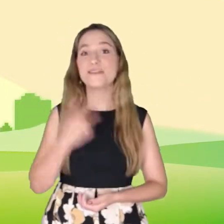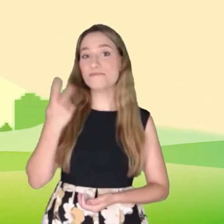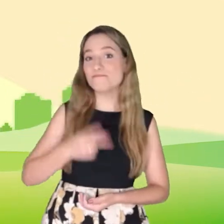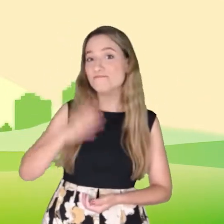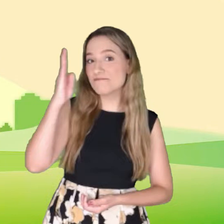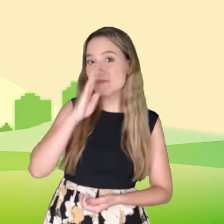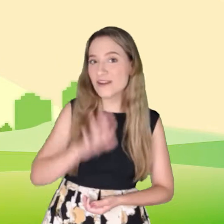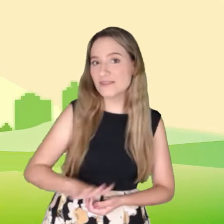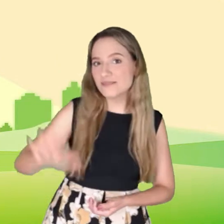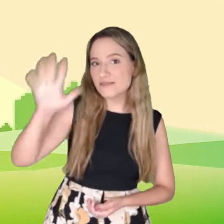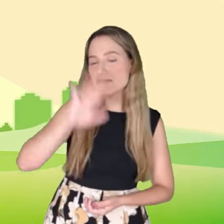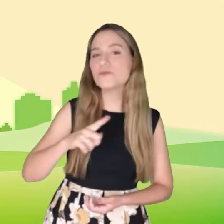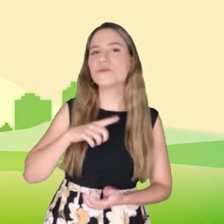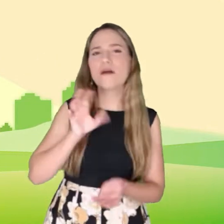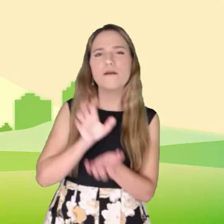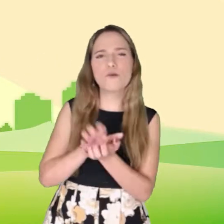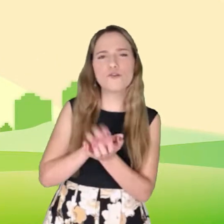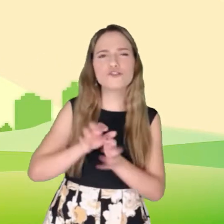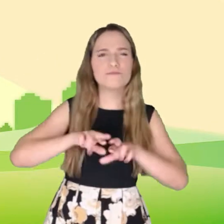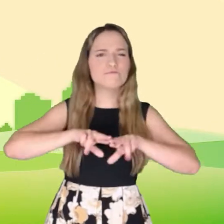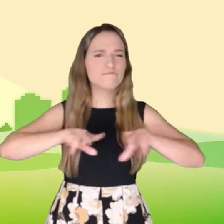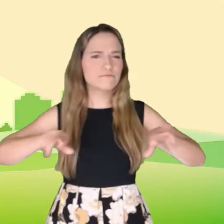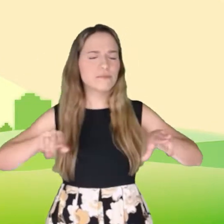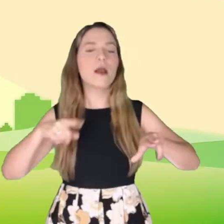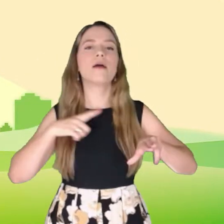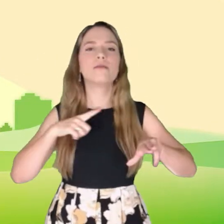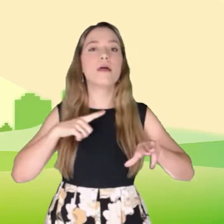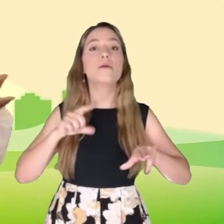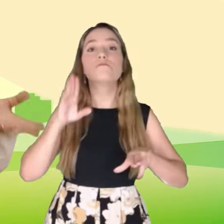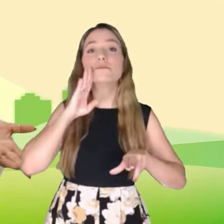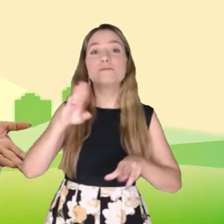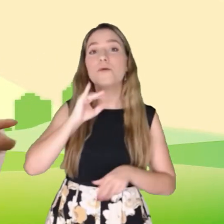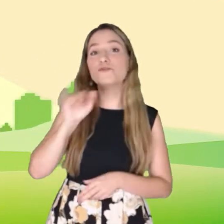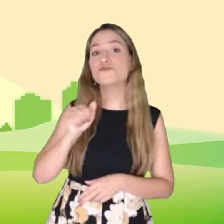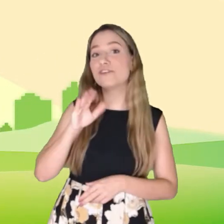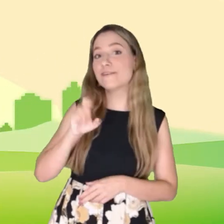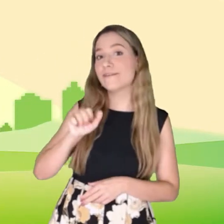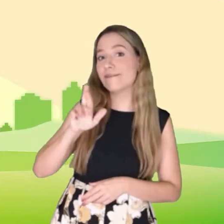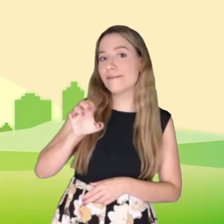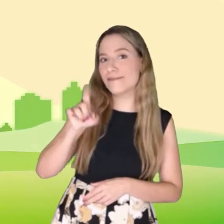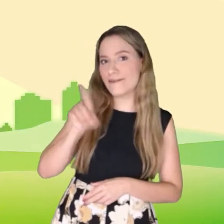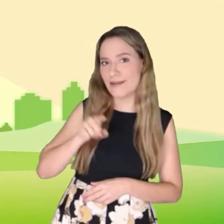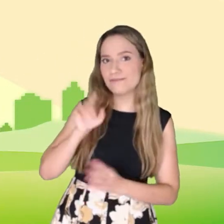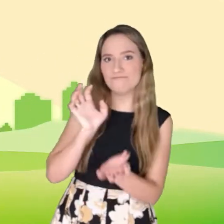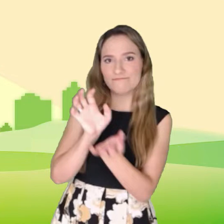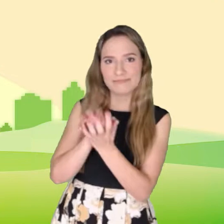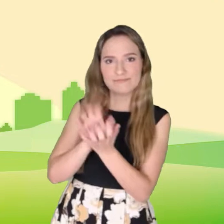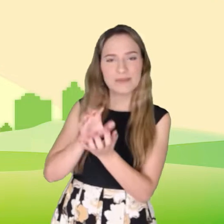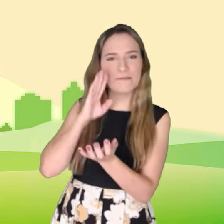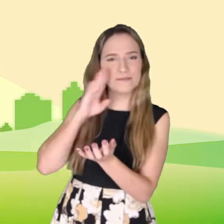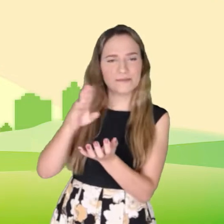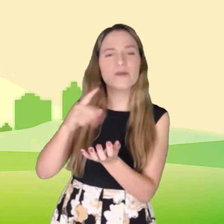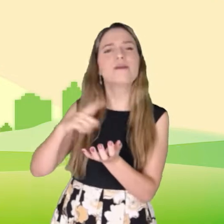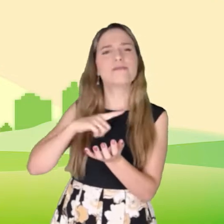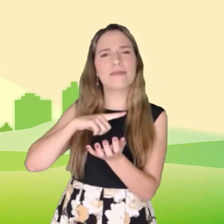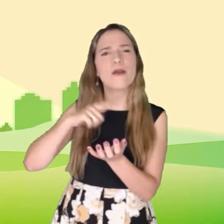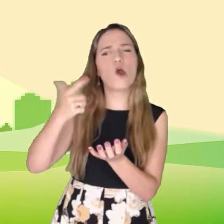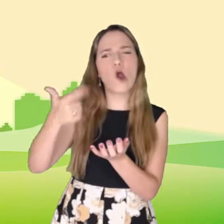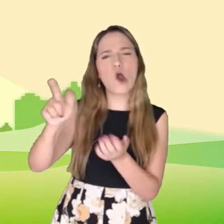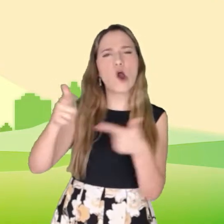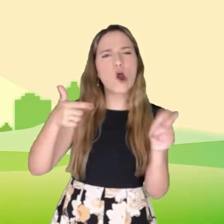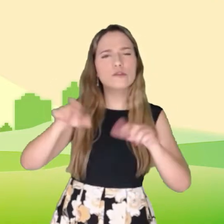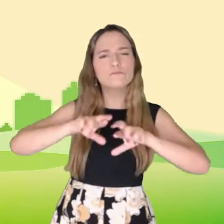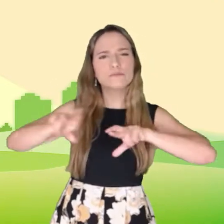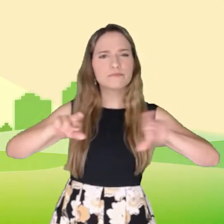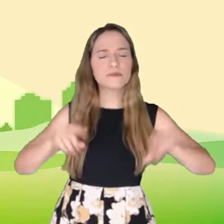Mara. No Brasil, os crocodilianos são representados pelos jacarés. Diversas espécies desses